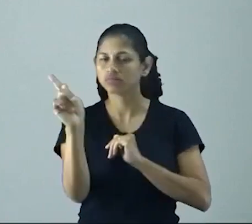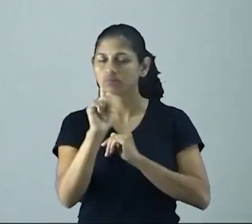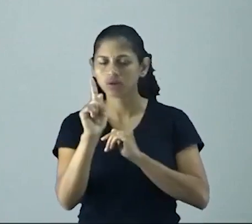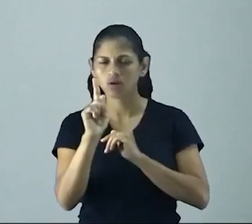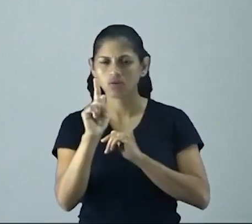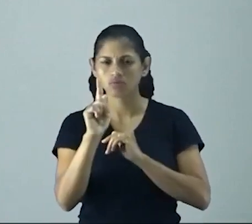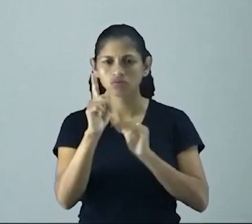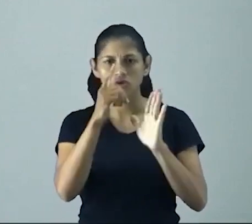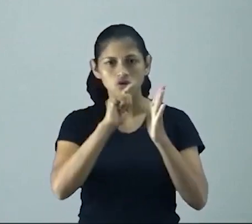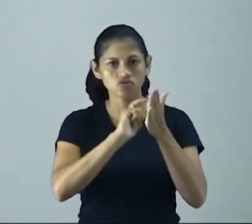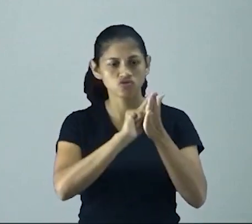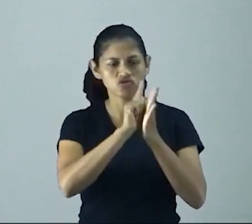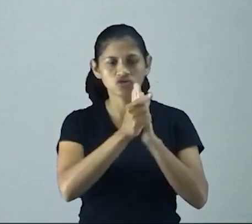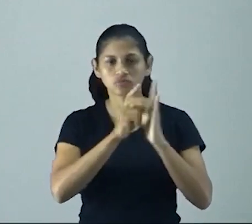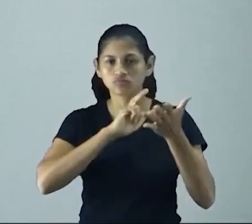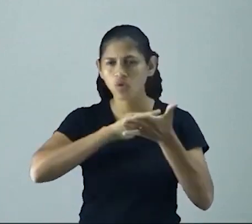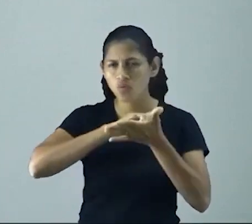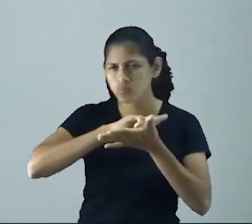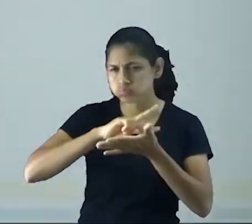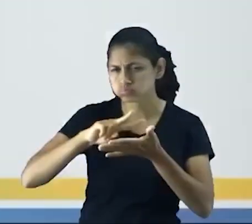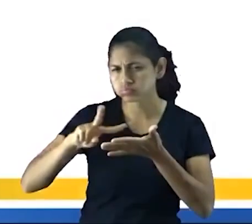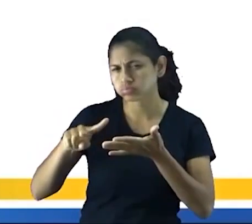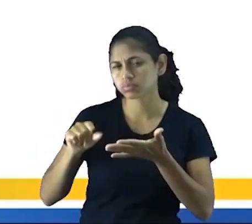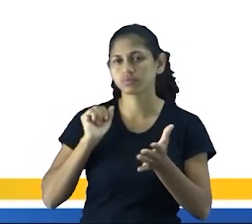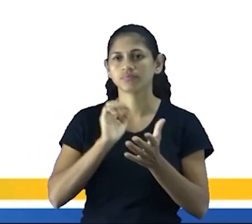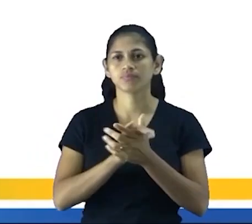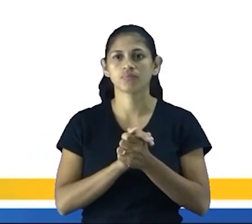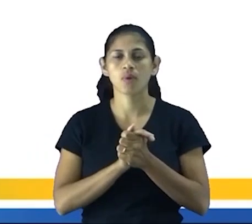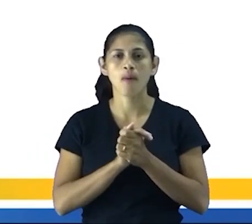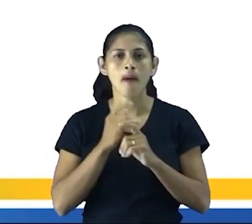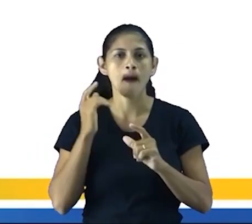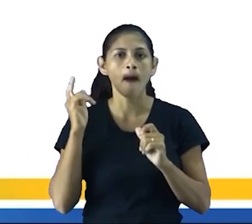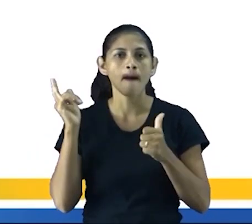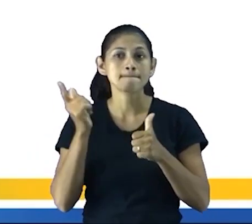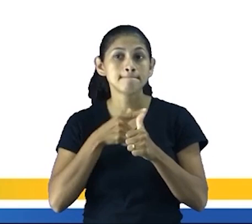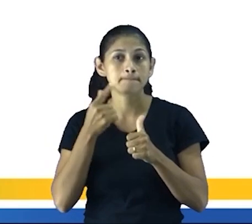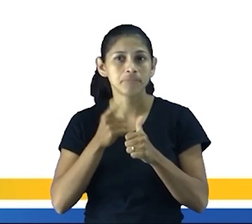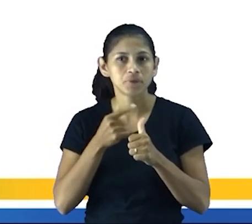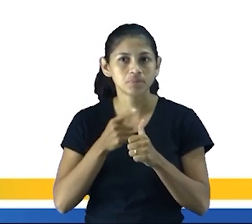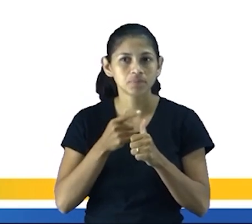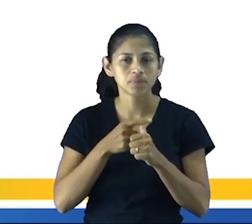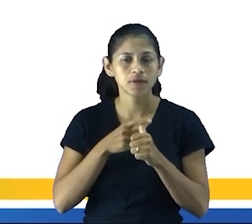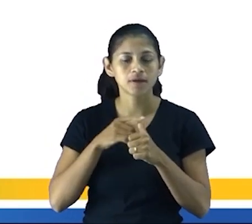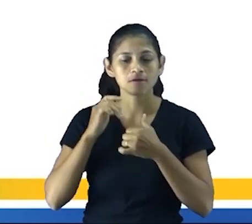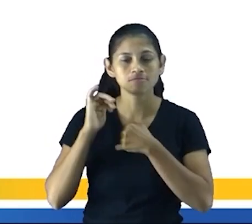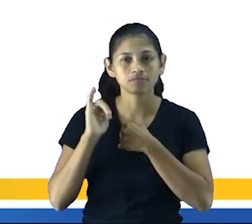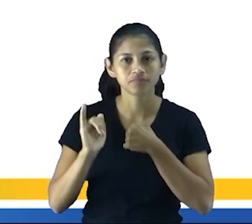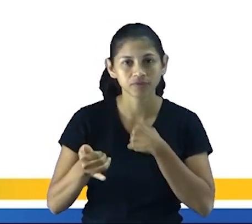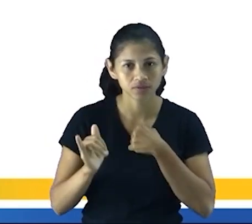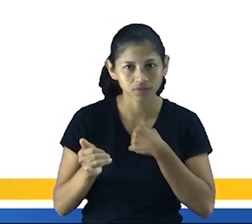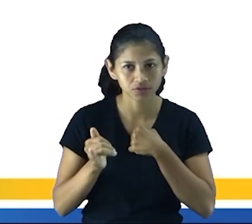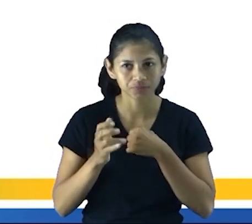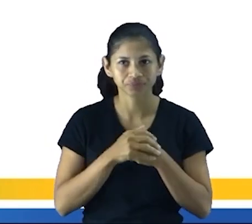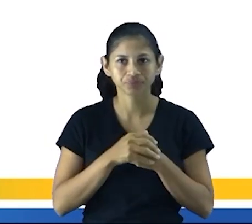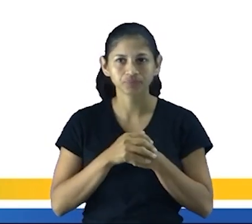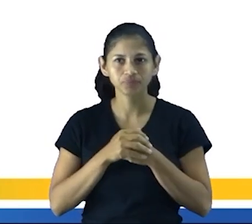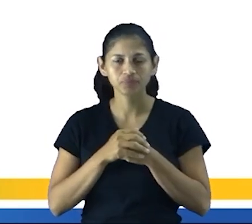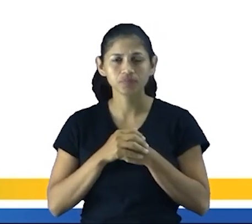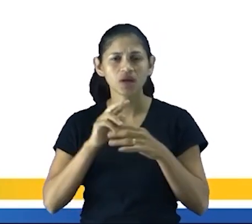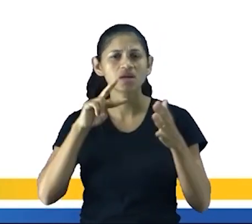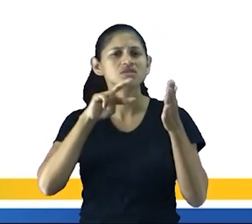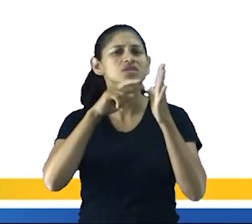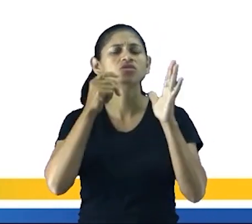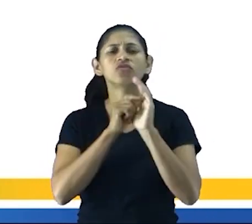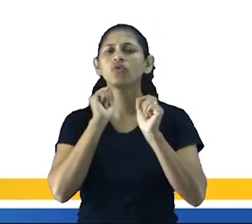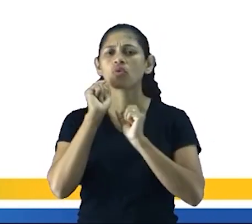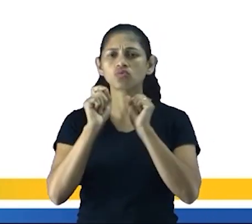bom? Vamos lá? Então vamos para a primeira tipologia, que é a narrativa. A narração, ela significa o